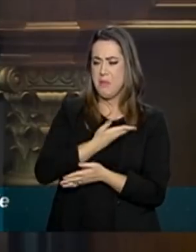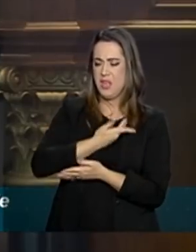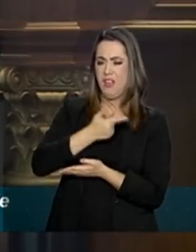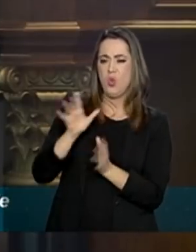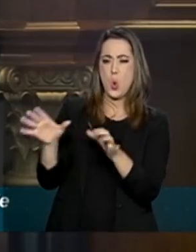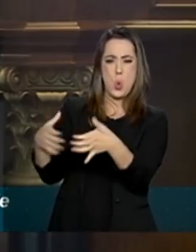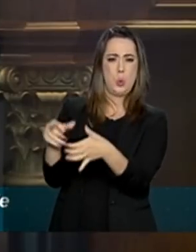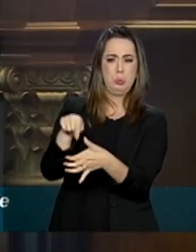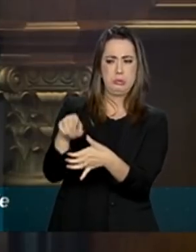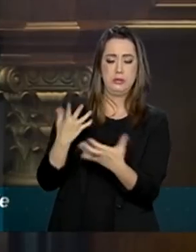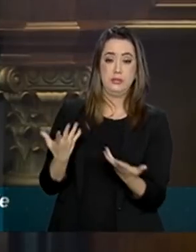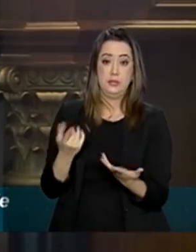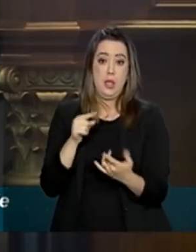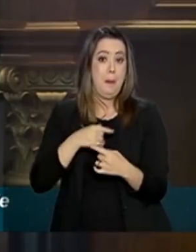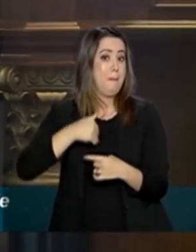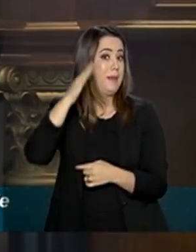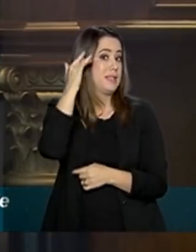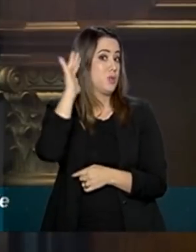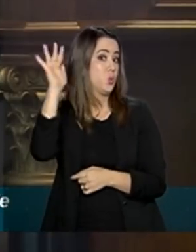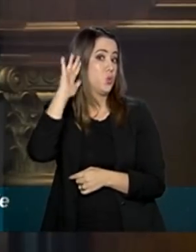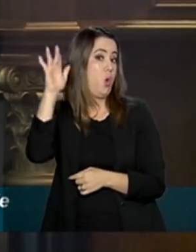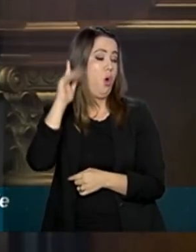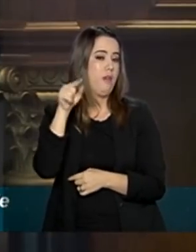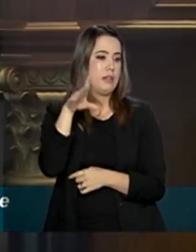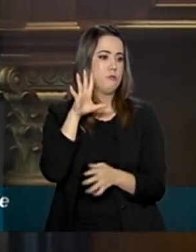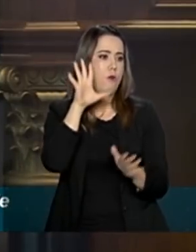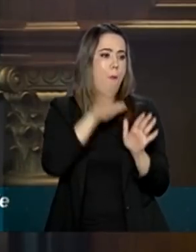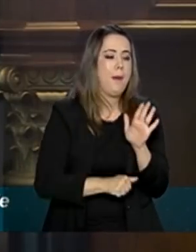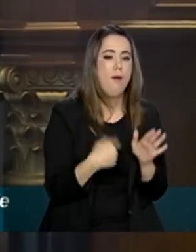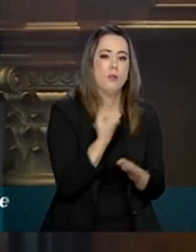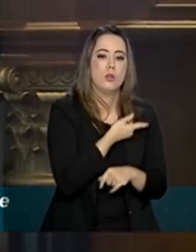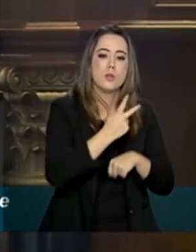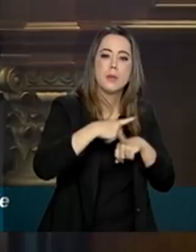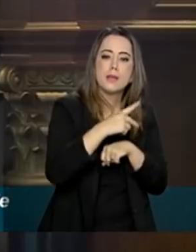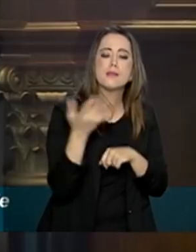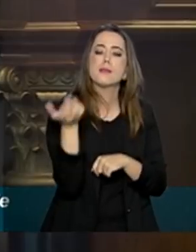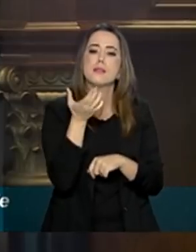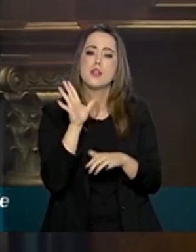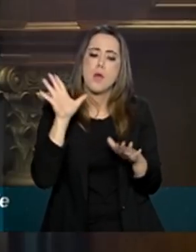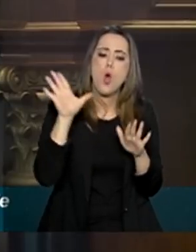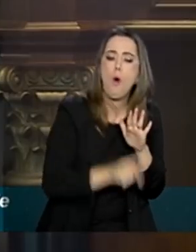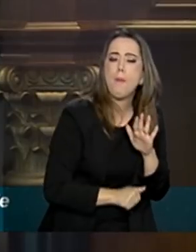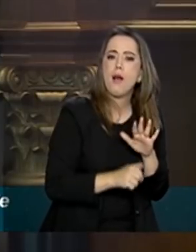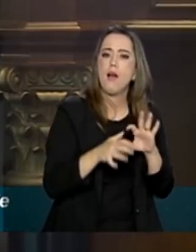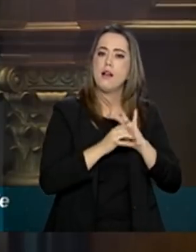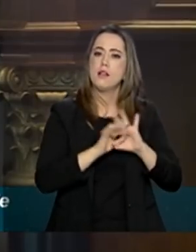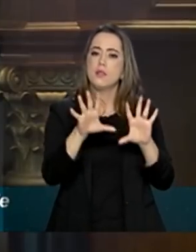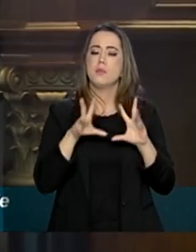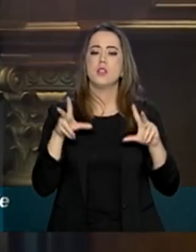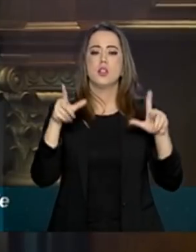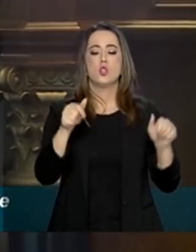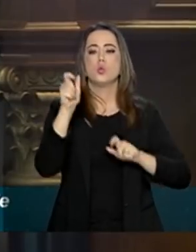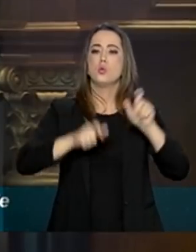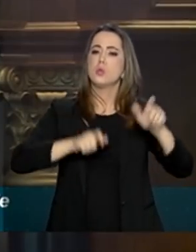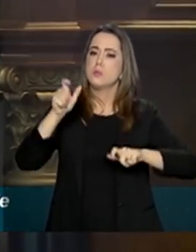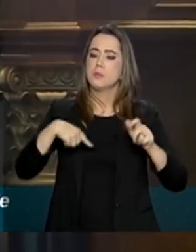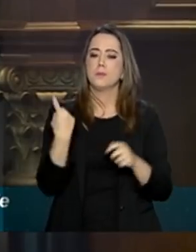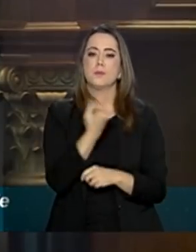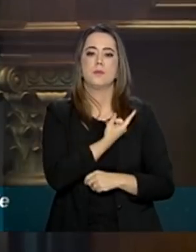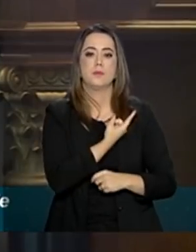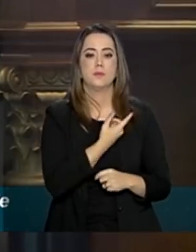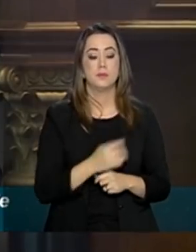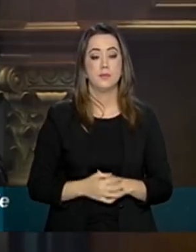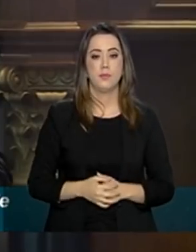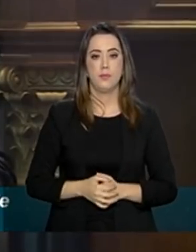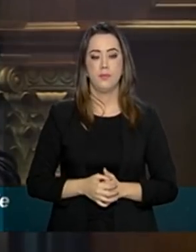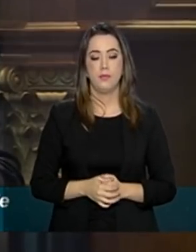vontade e a determinação de mais do que roubar o nosso país, roubar a liberdade de todos nós.